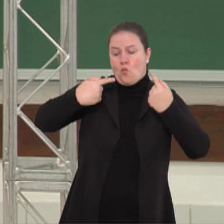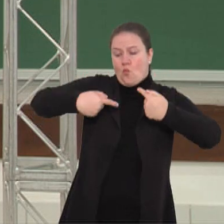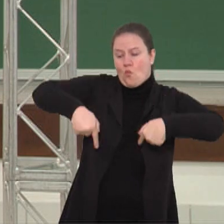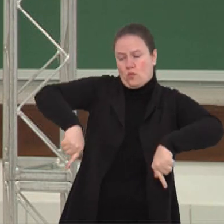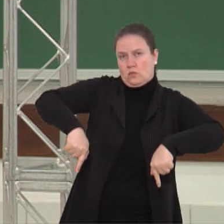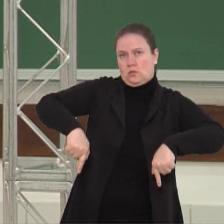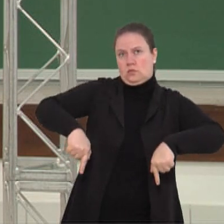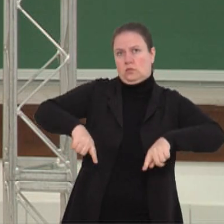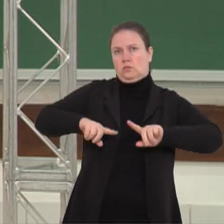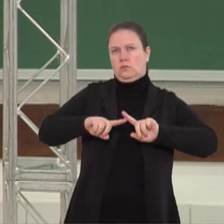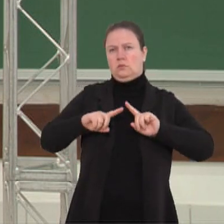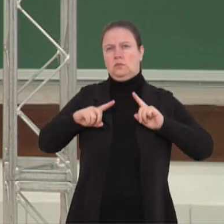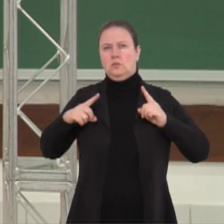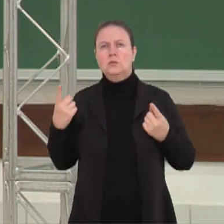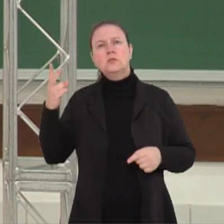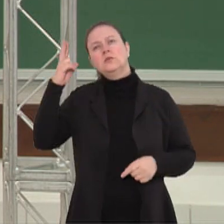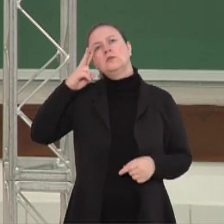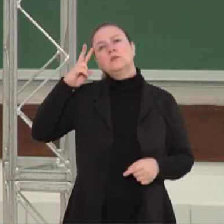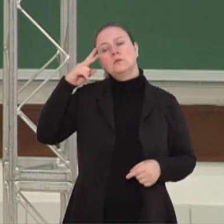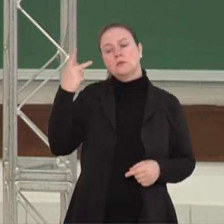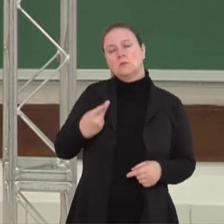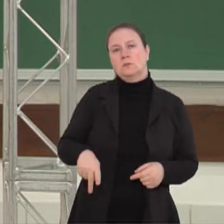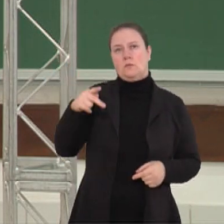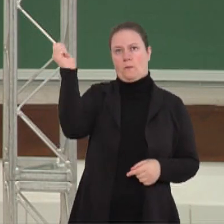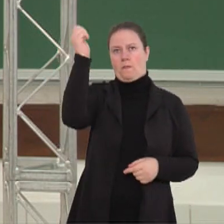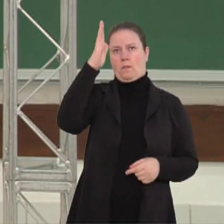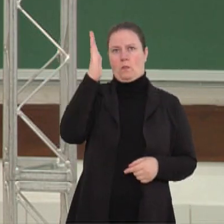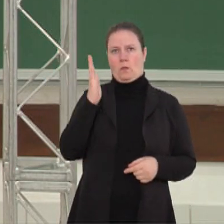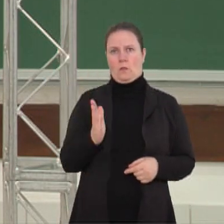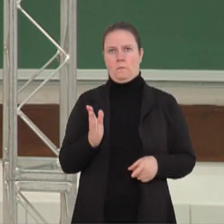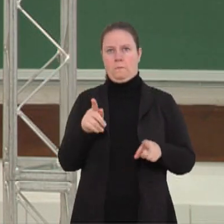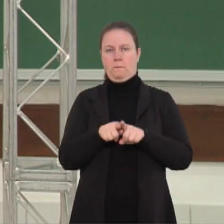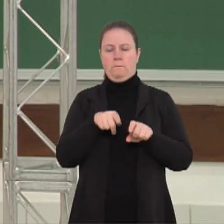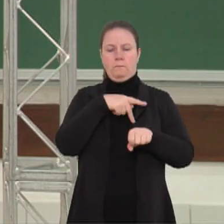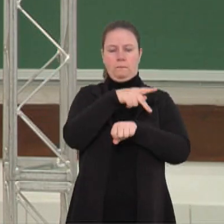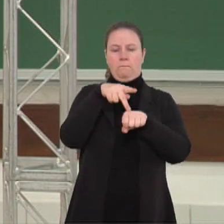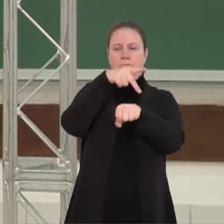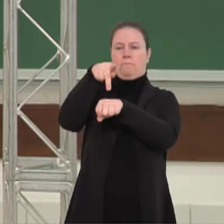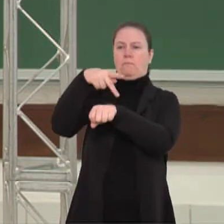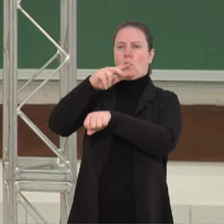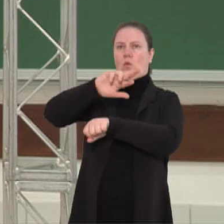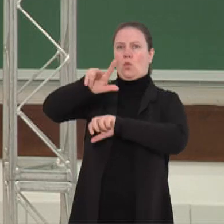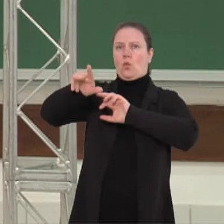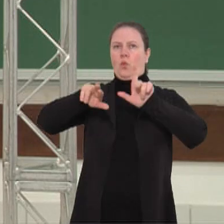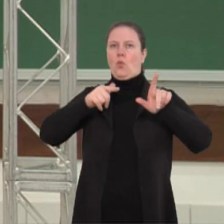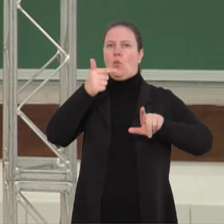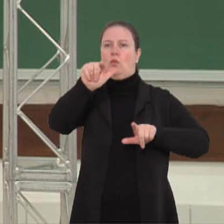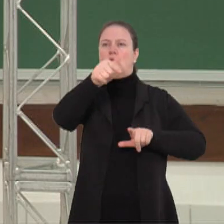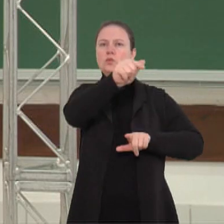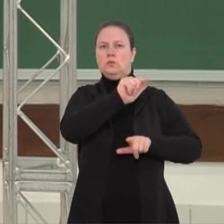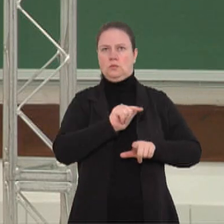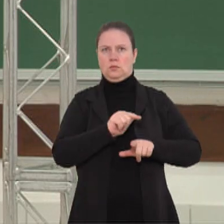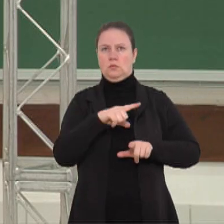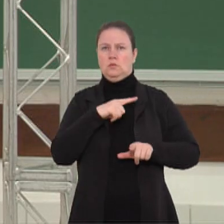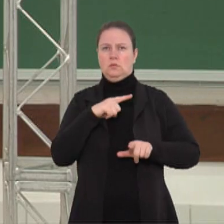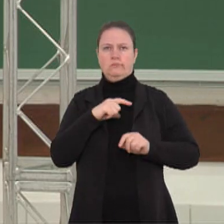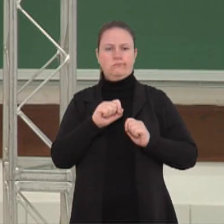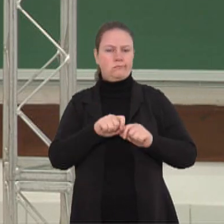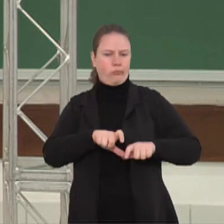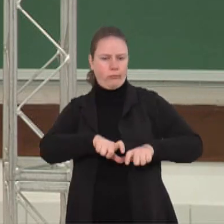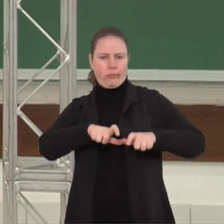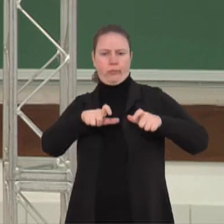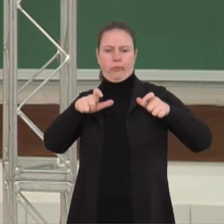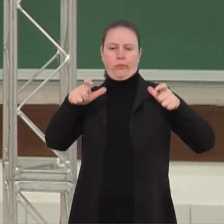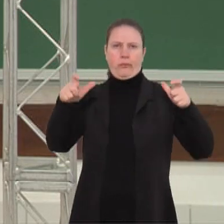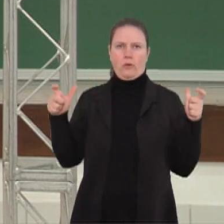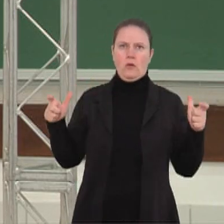Mas não, lembrando que no Brasil, e mesmo em outros países também ocorre, nós temos uma amplitude muito